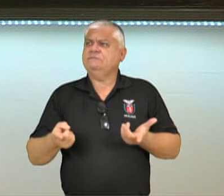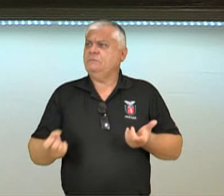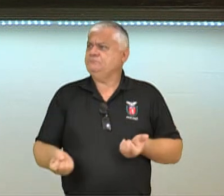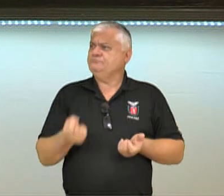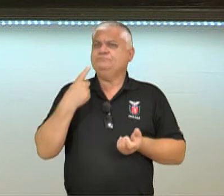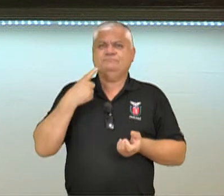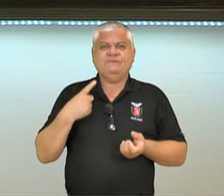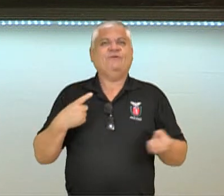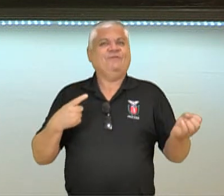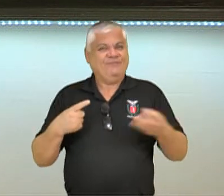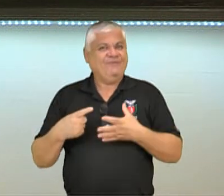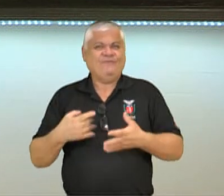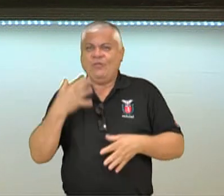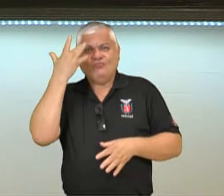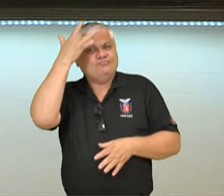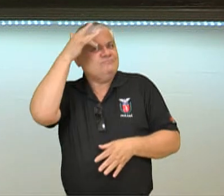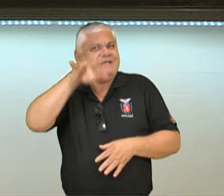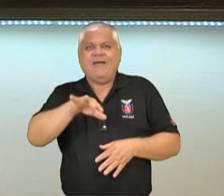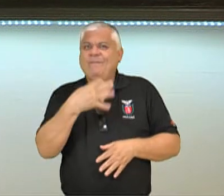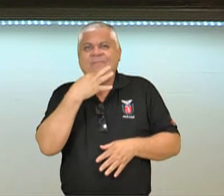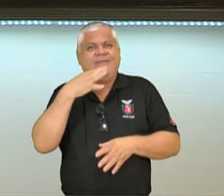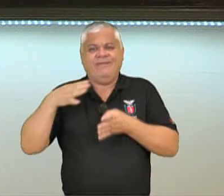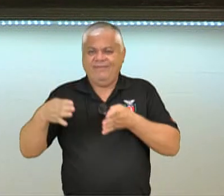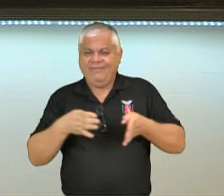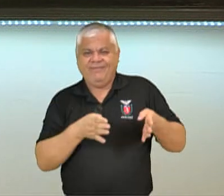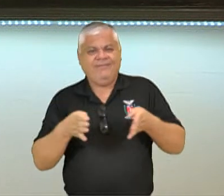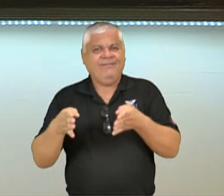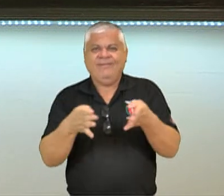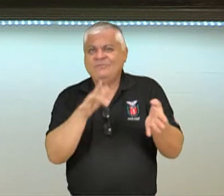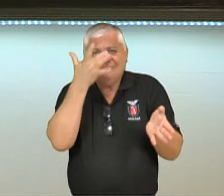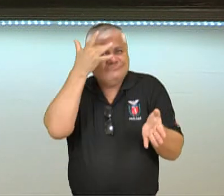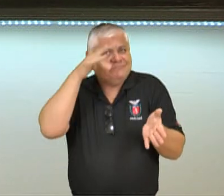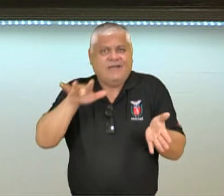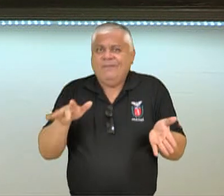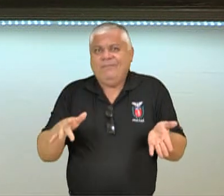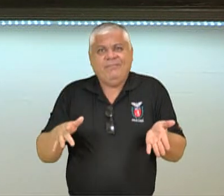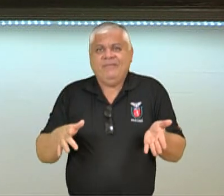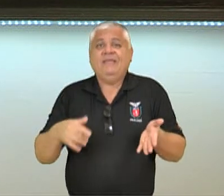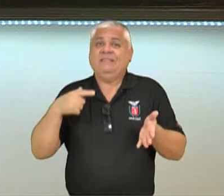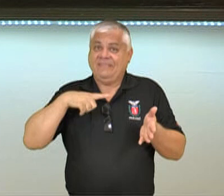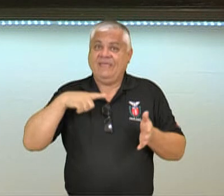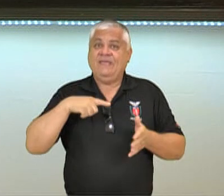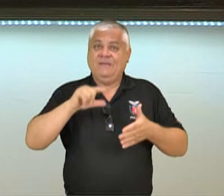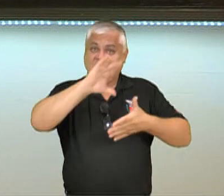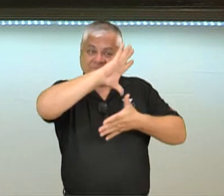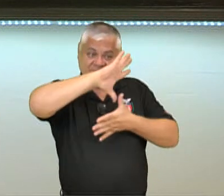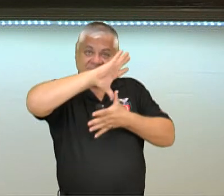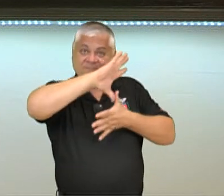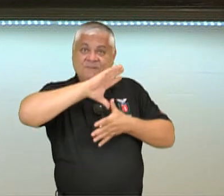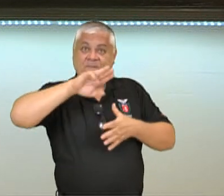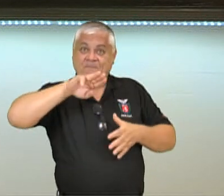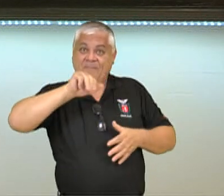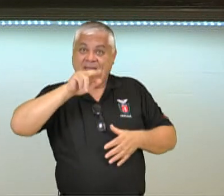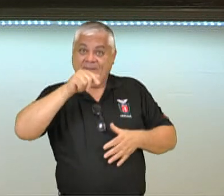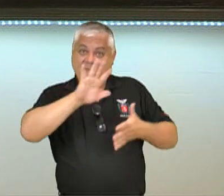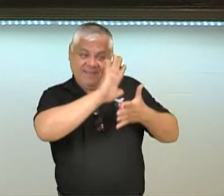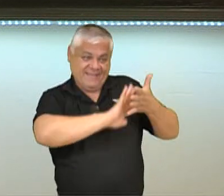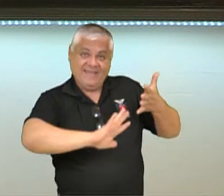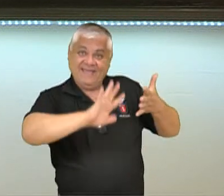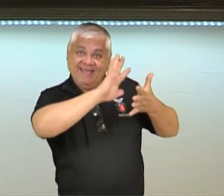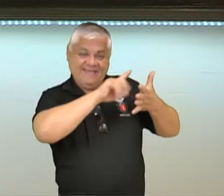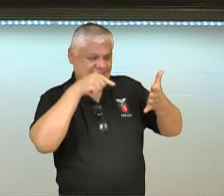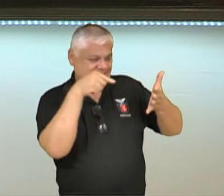do próprio corredor. O corredor ele não sabe o que ele vai encontrar. Ele tem um mapa do local. Esse mapa